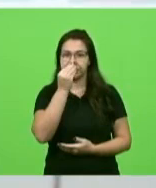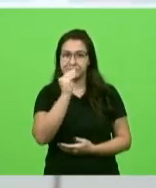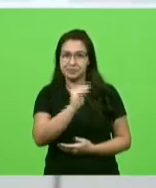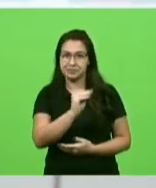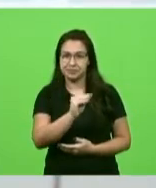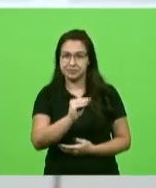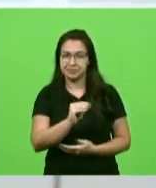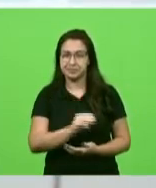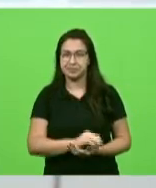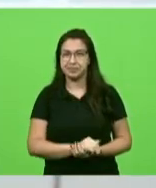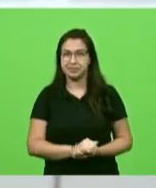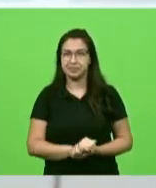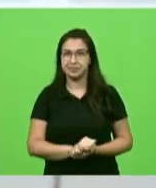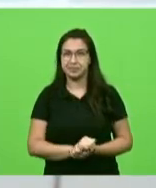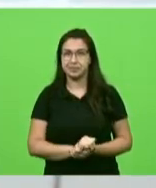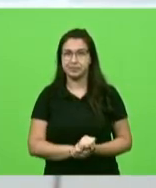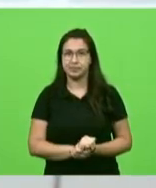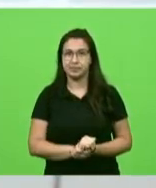e